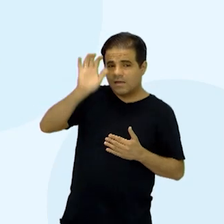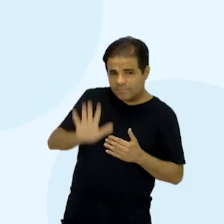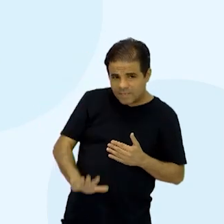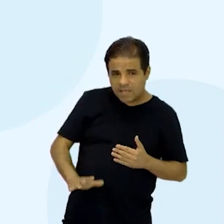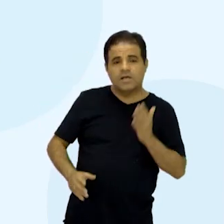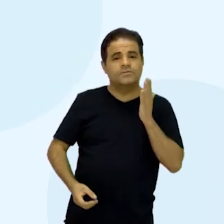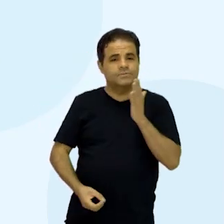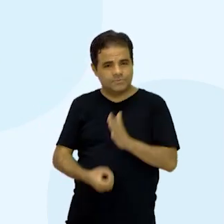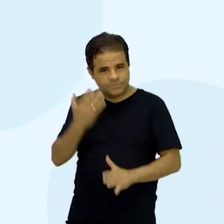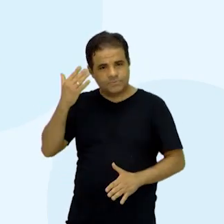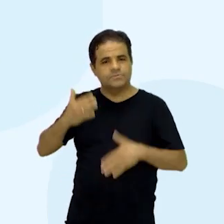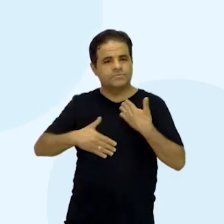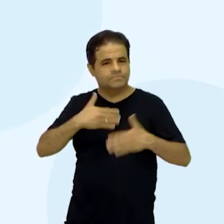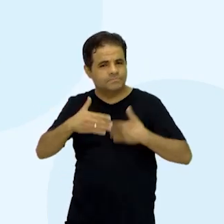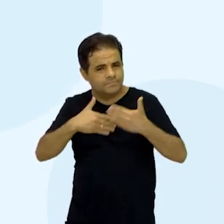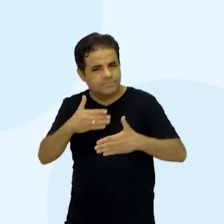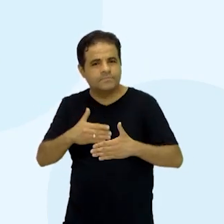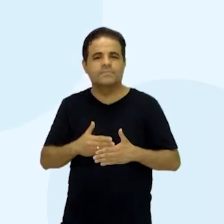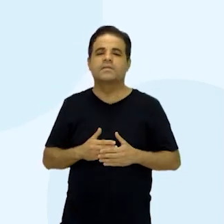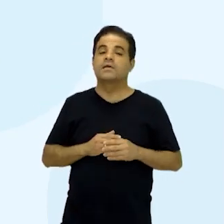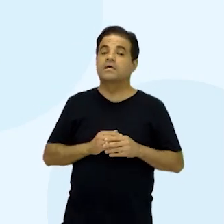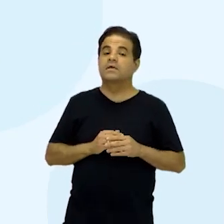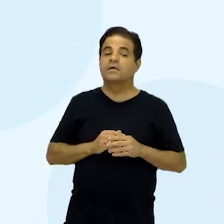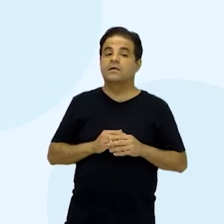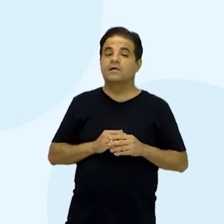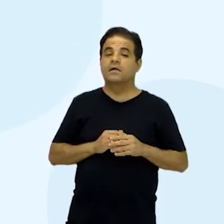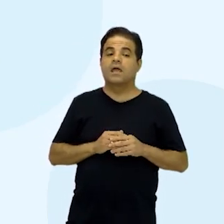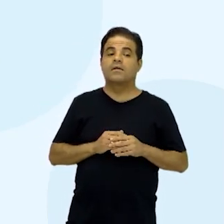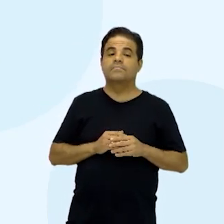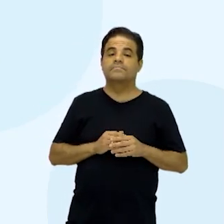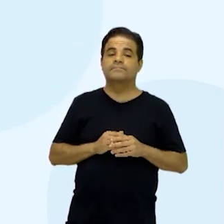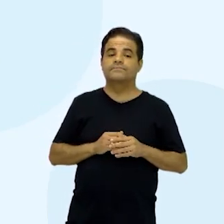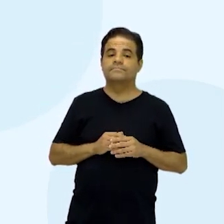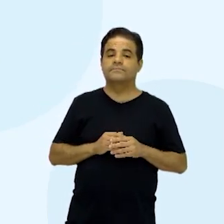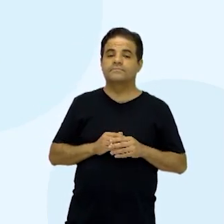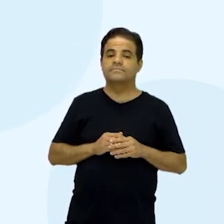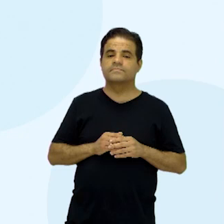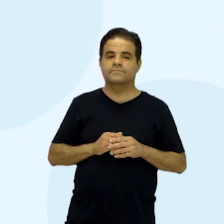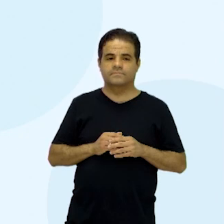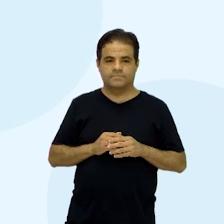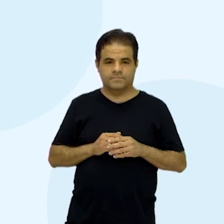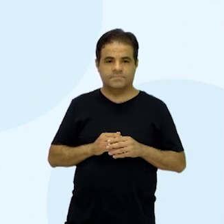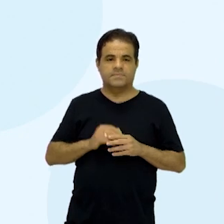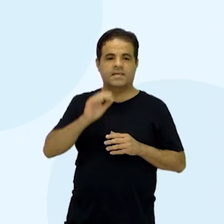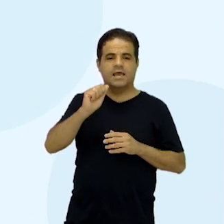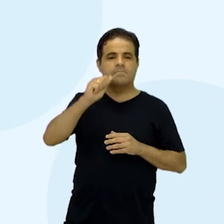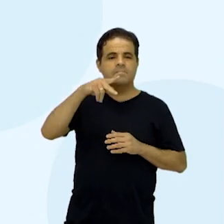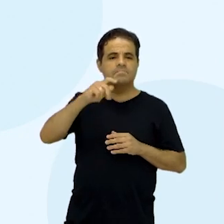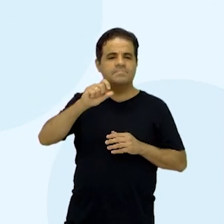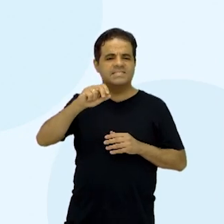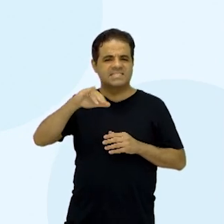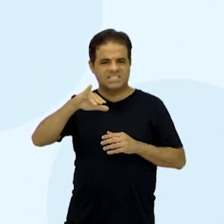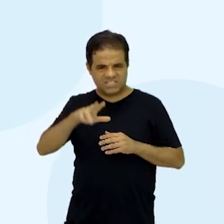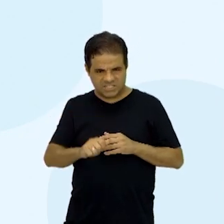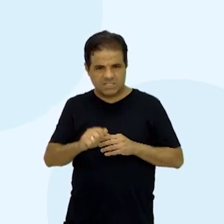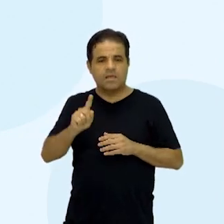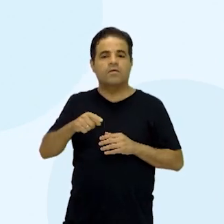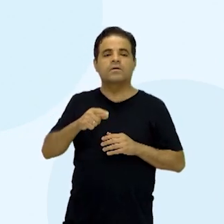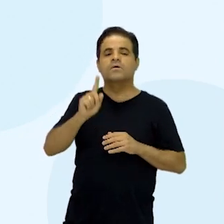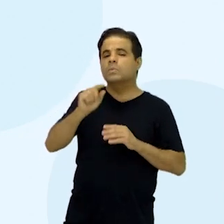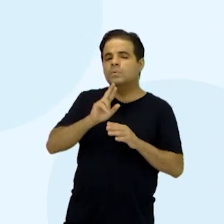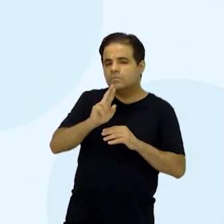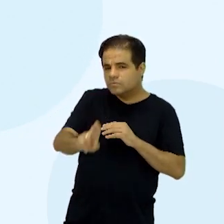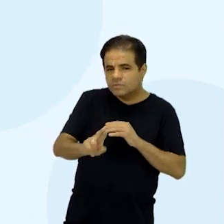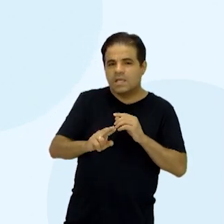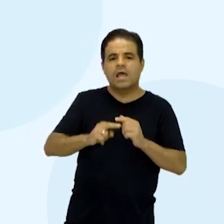surge et âmbola, de Rui Noronha. A mampzinha é um fruto africano rasteiro, ali onde nasce